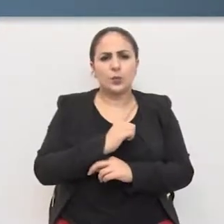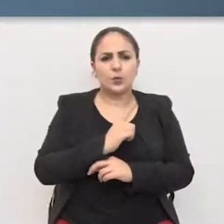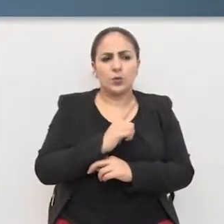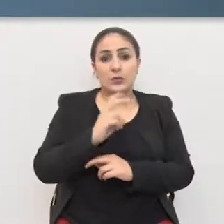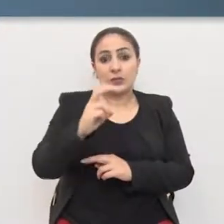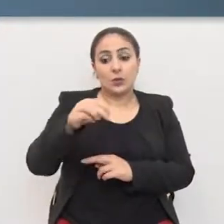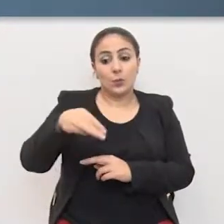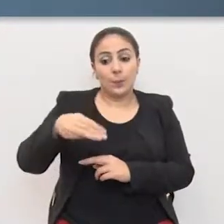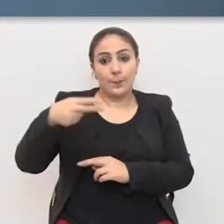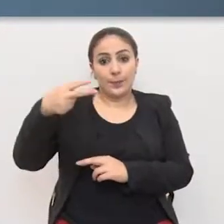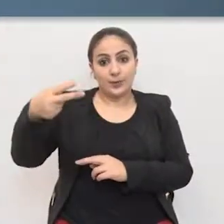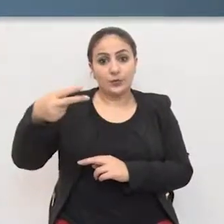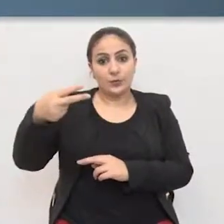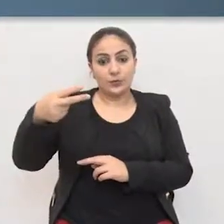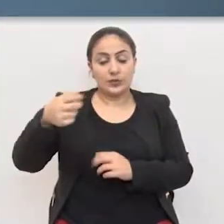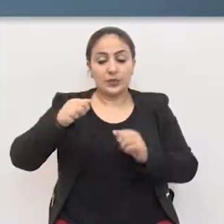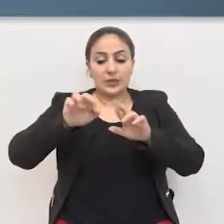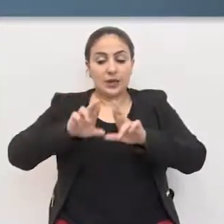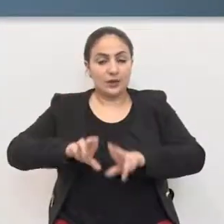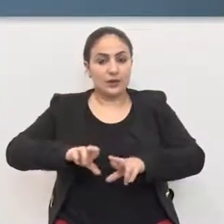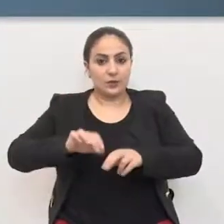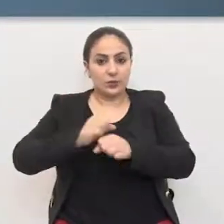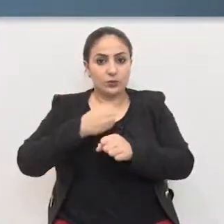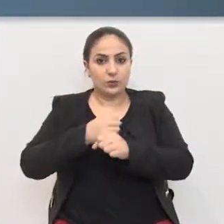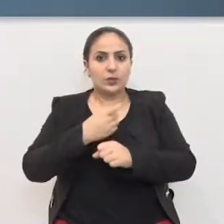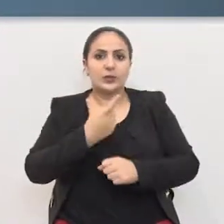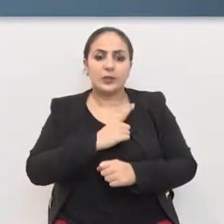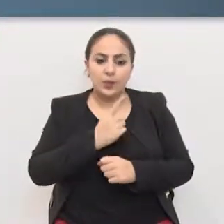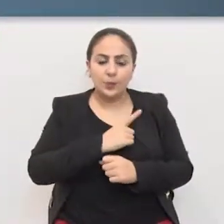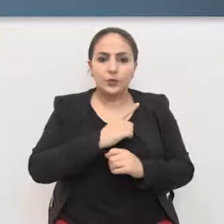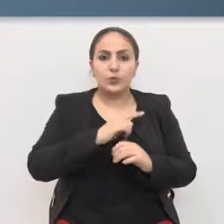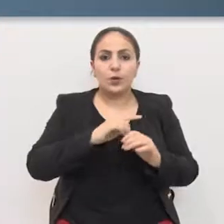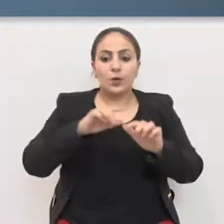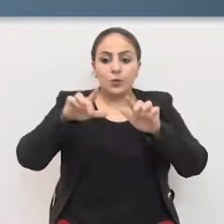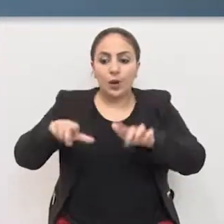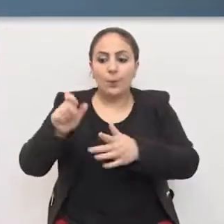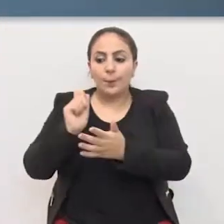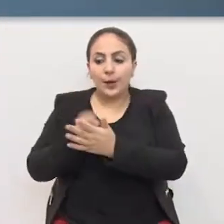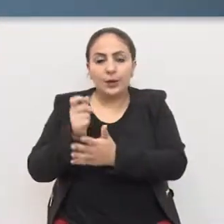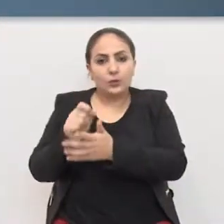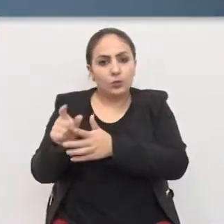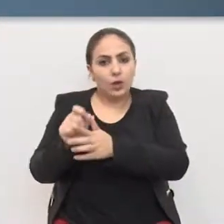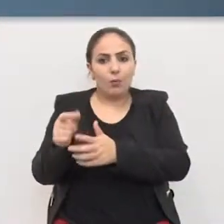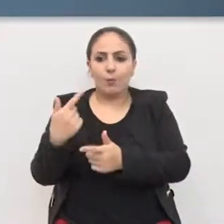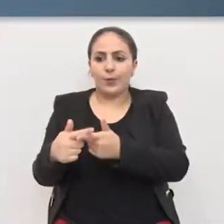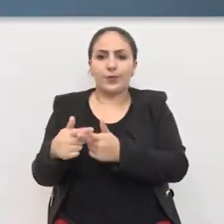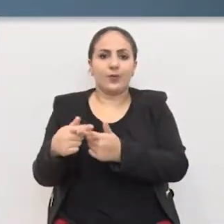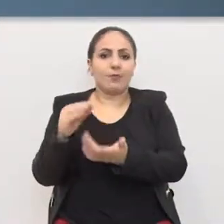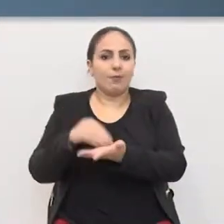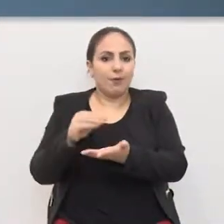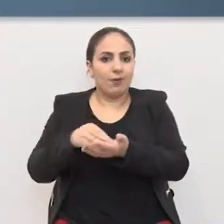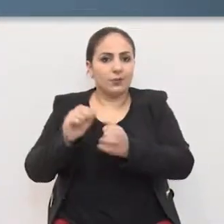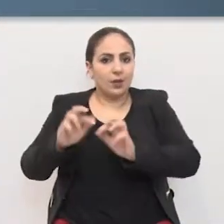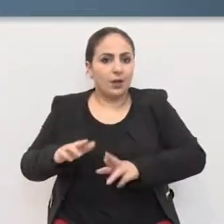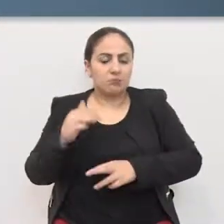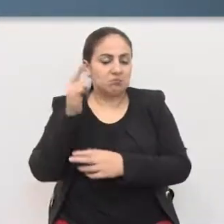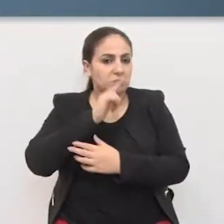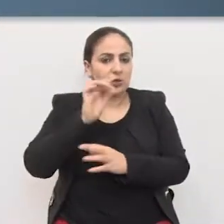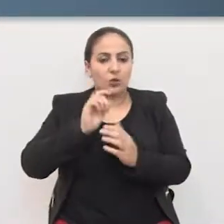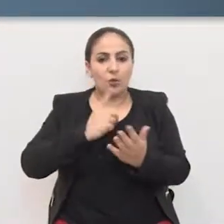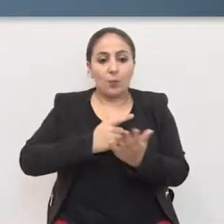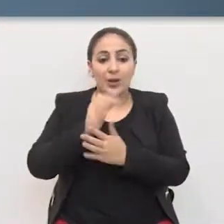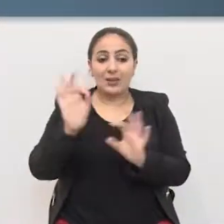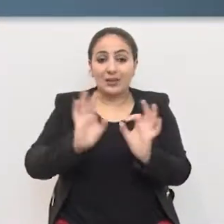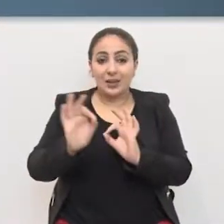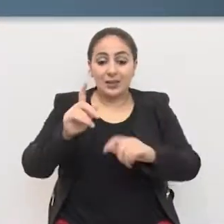de área construída, já temos galpão alugado de 2 mil metros, pagando aluguel, que não tem mais área suficiente, né? Nós não podemos comprar nem